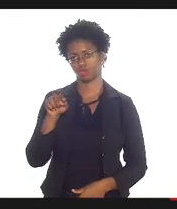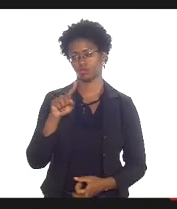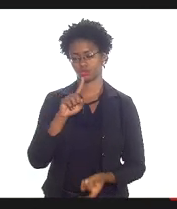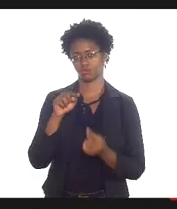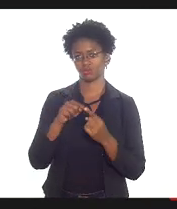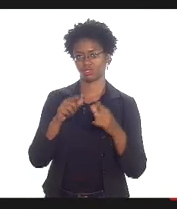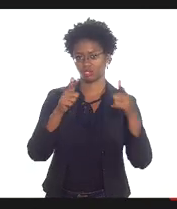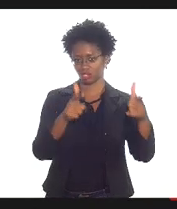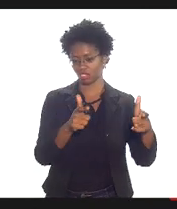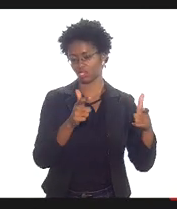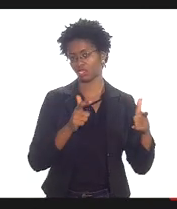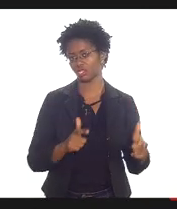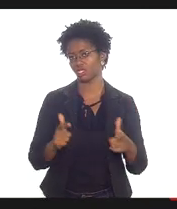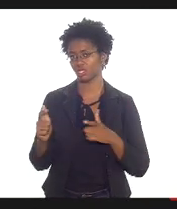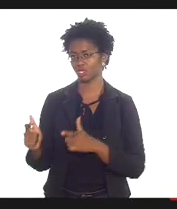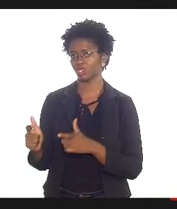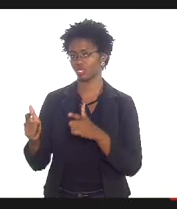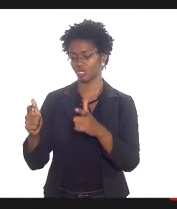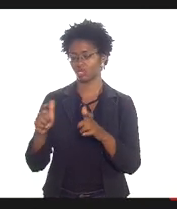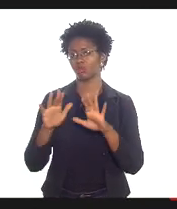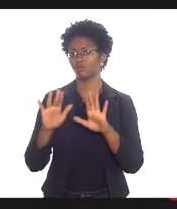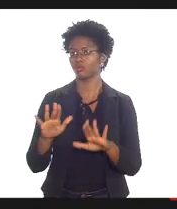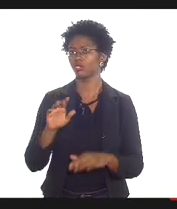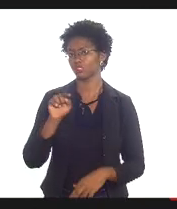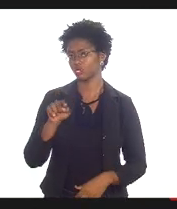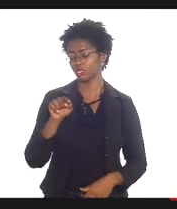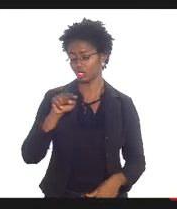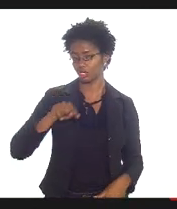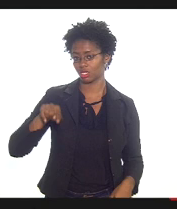nos campos, mas eles não estão